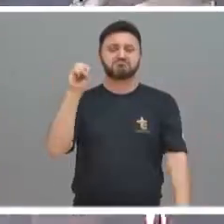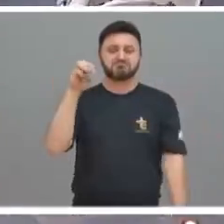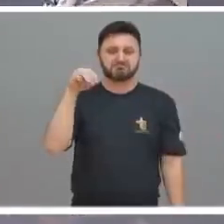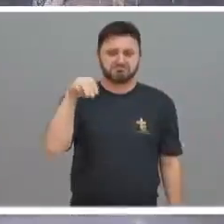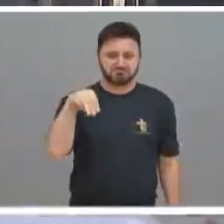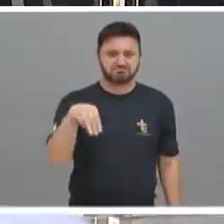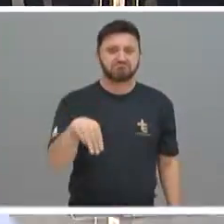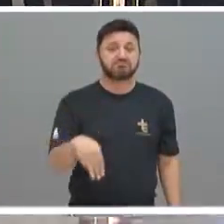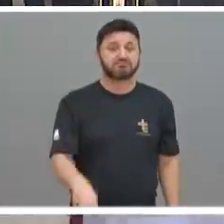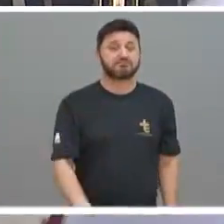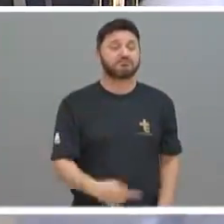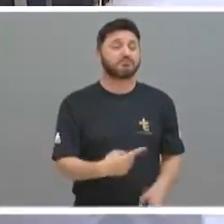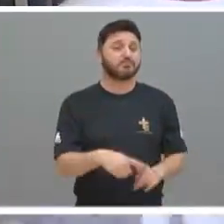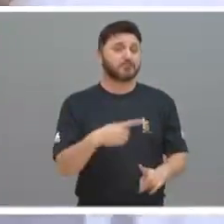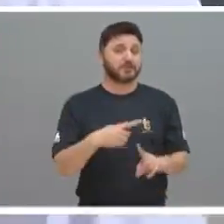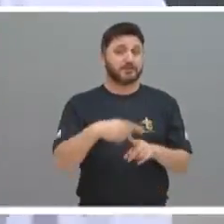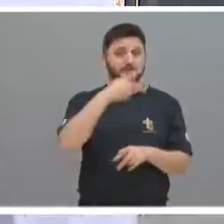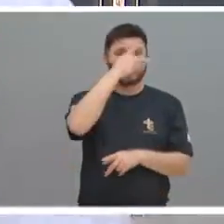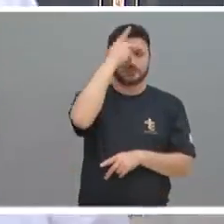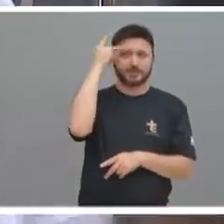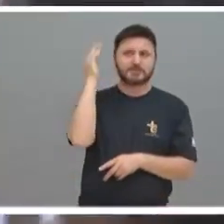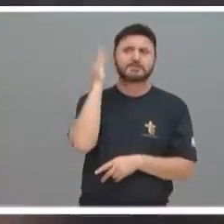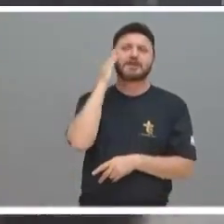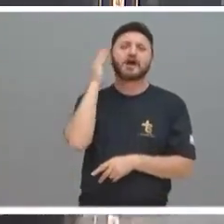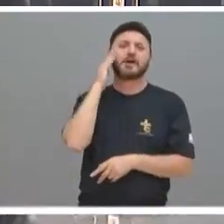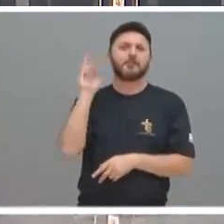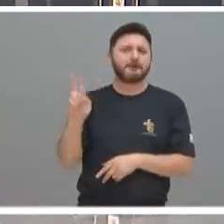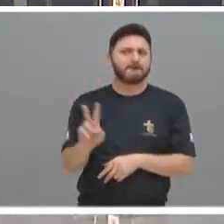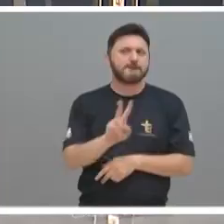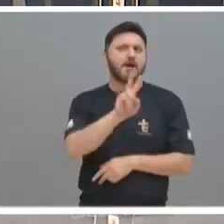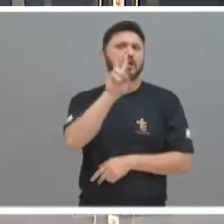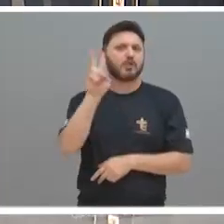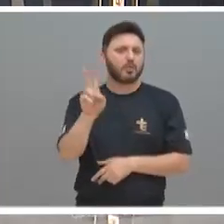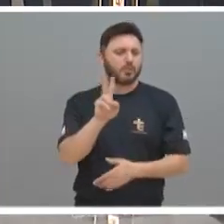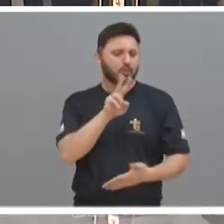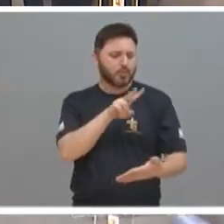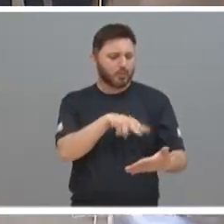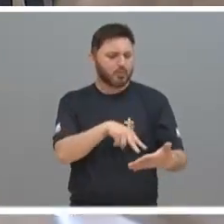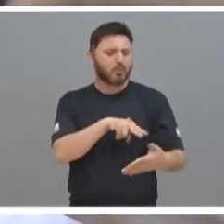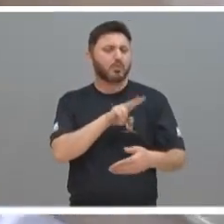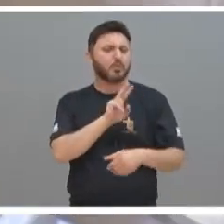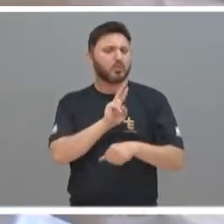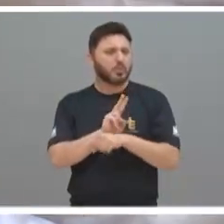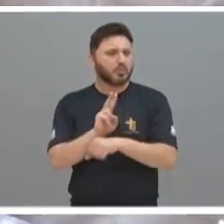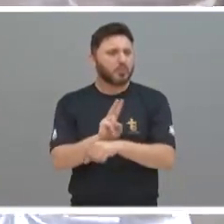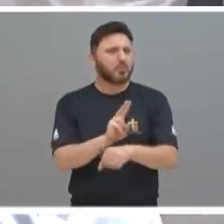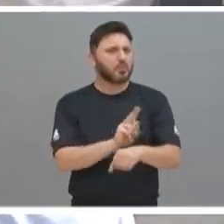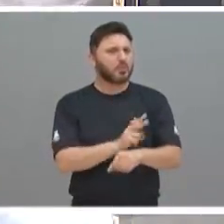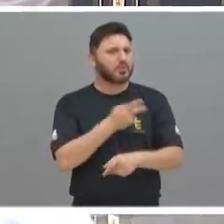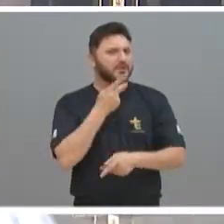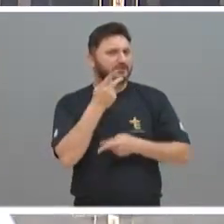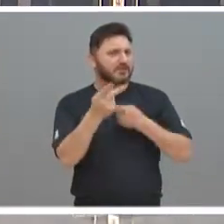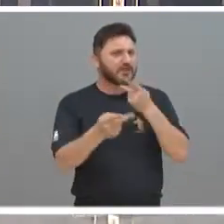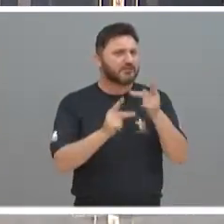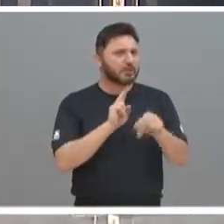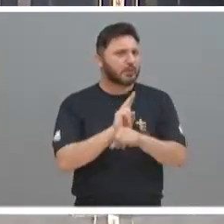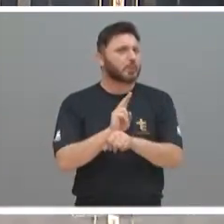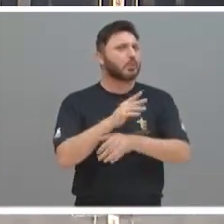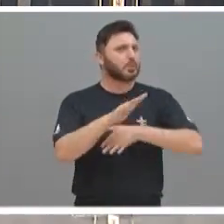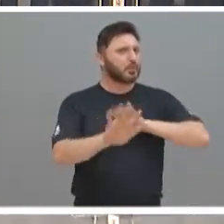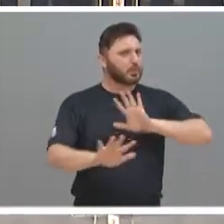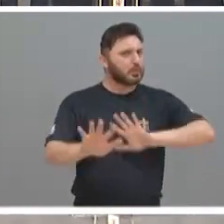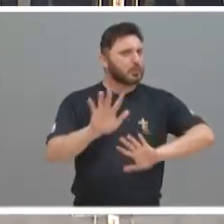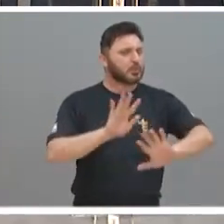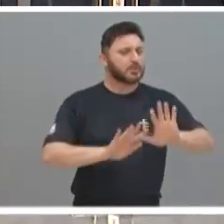preciosa sim. Quem sabe o valor, cuida bem. Uma salva de palmas a palavra de Deus.